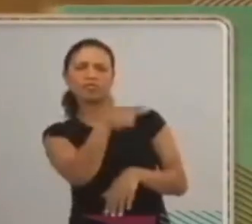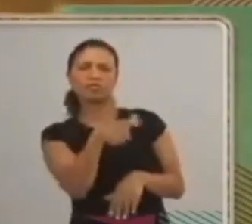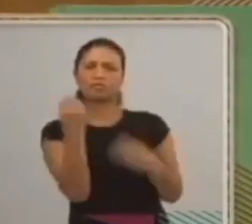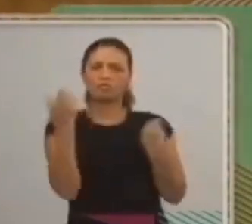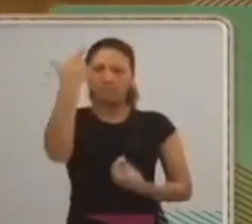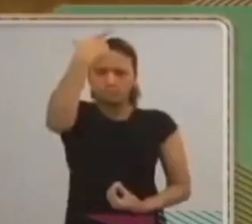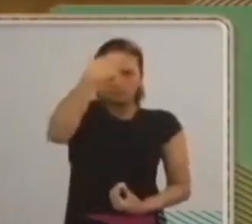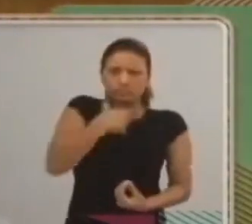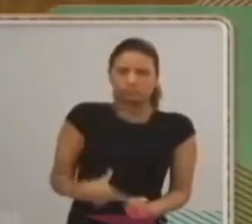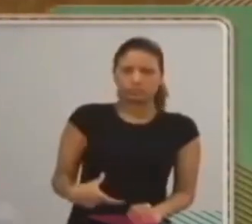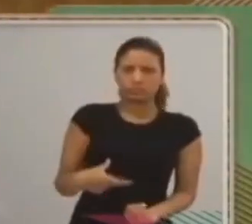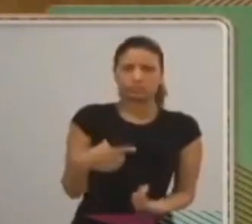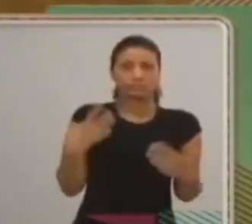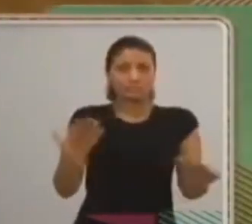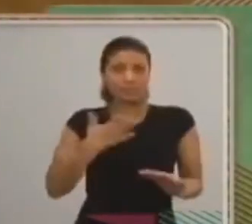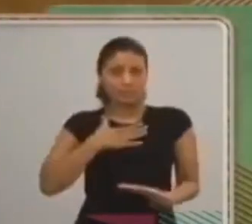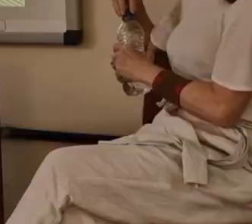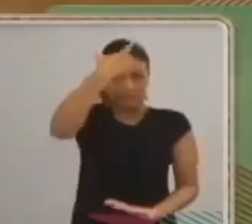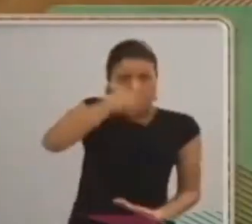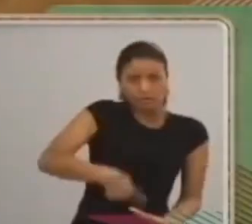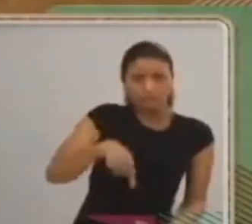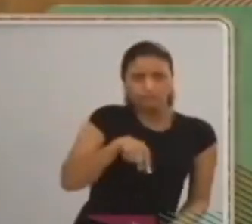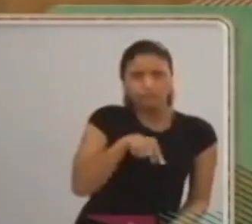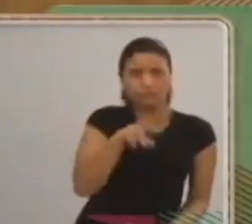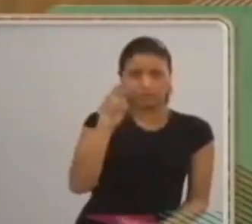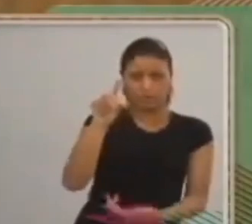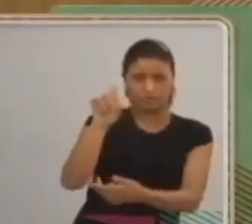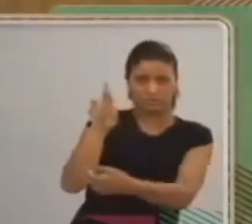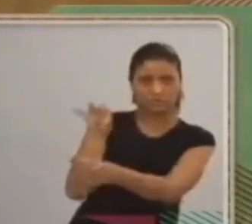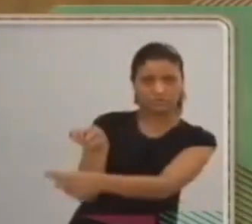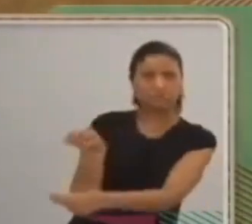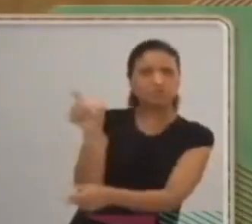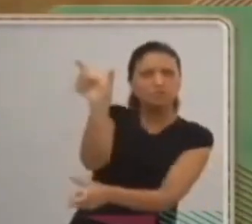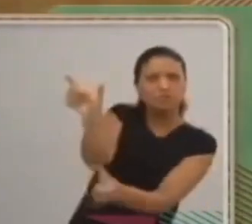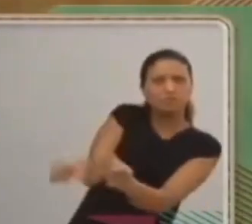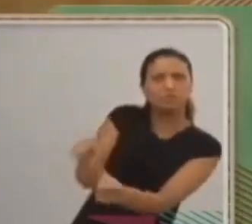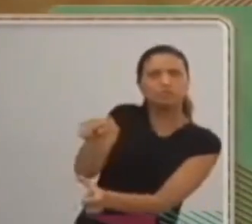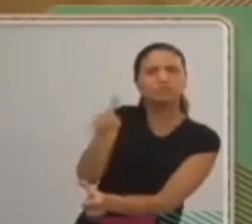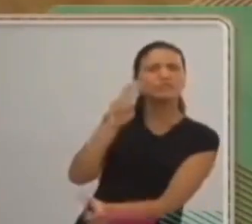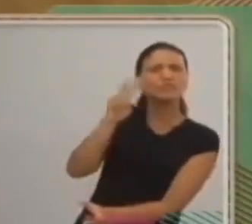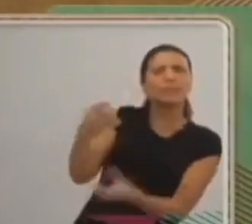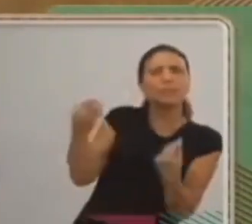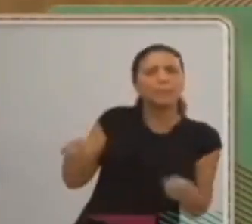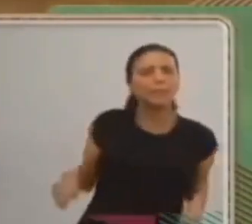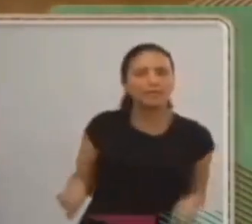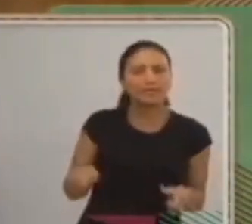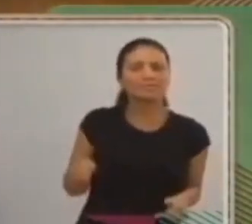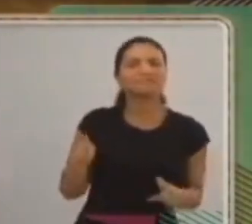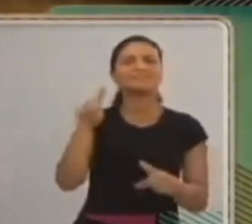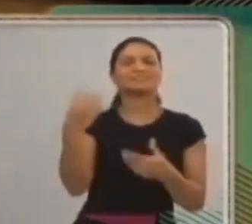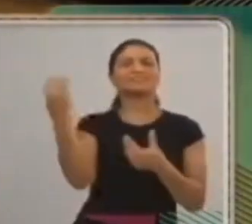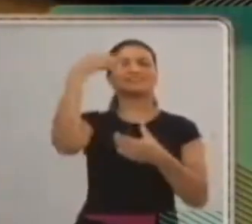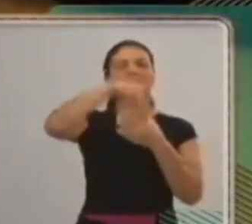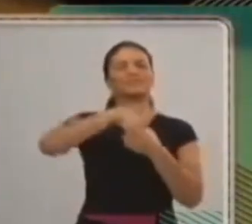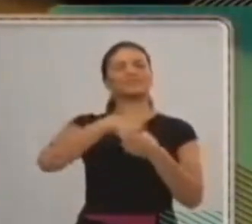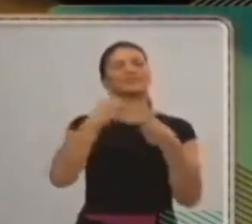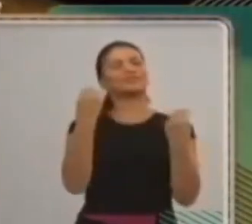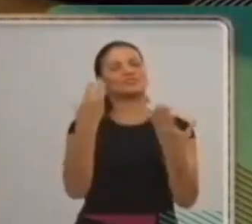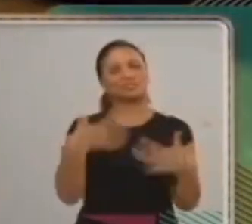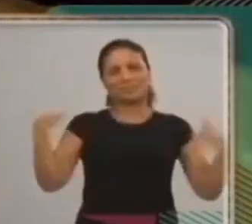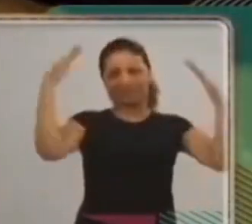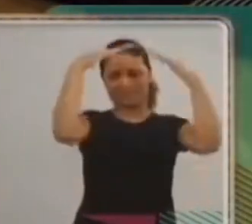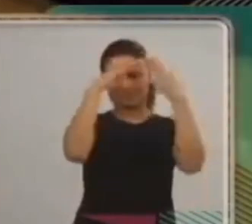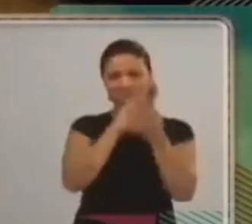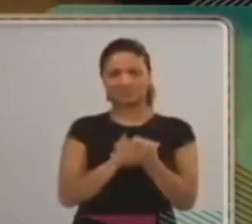minha estrutura com a estrutura do Rogério. Essa estrutura do Rogério tem a ver com a cadeira dele, que faz